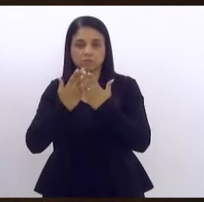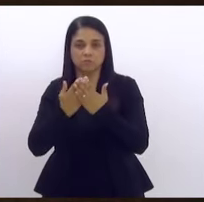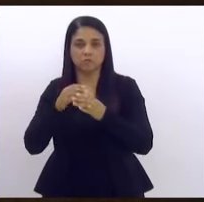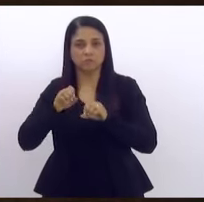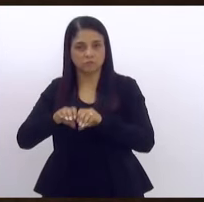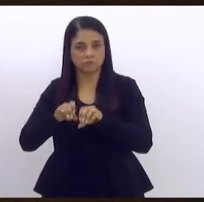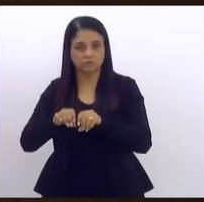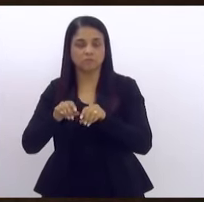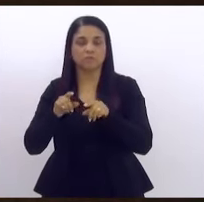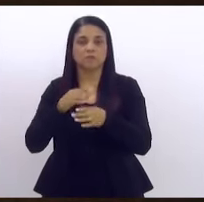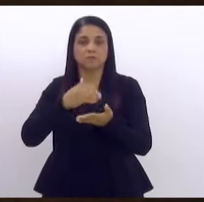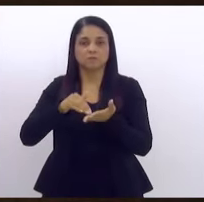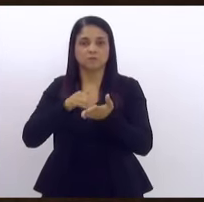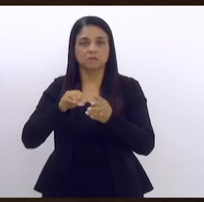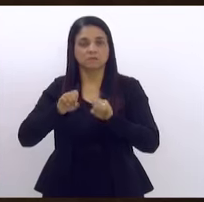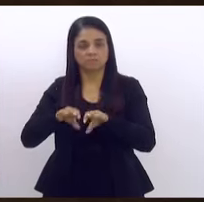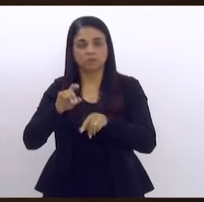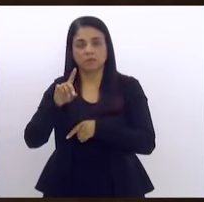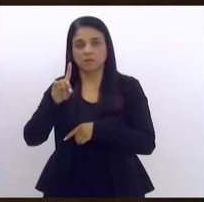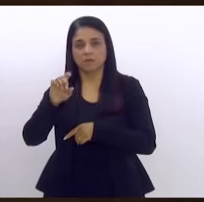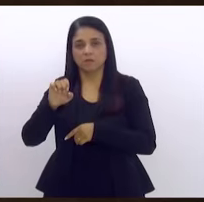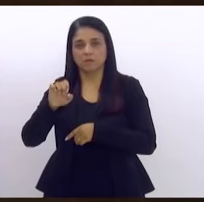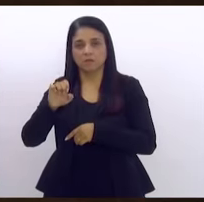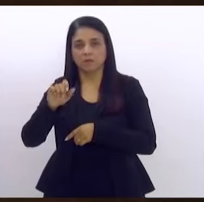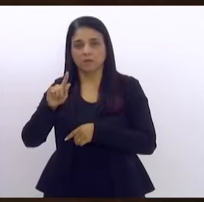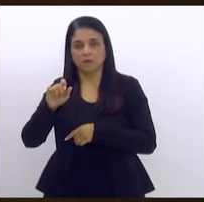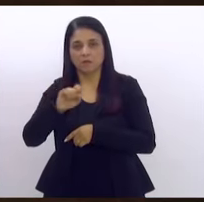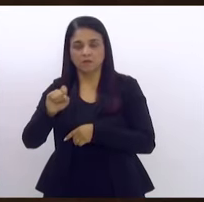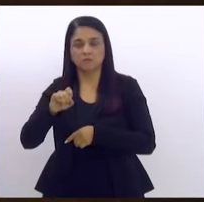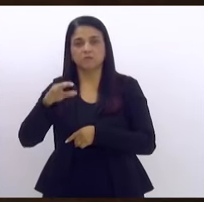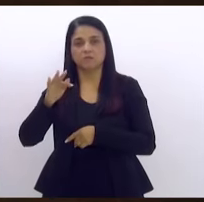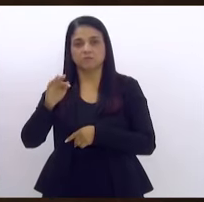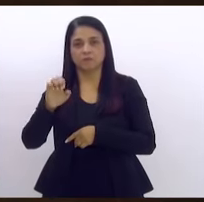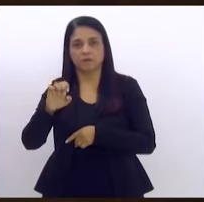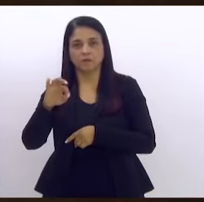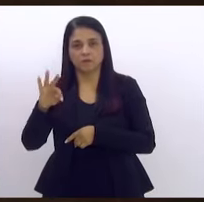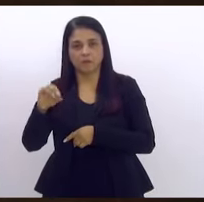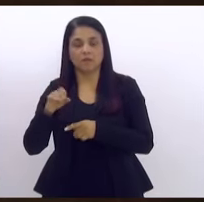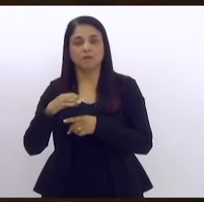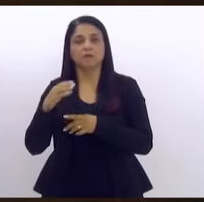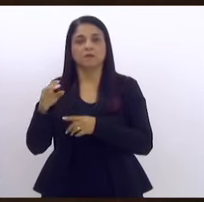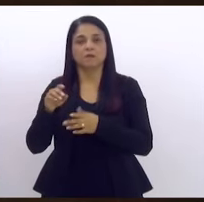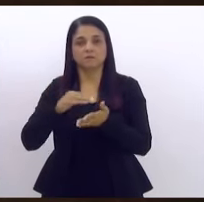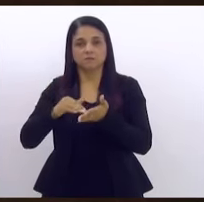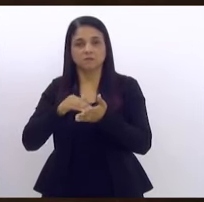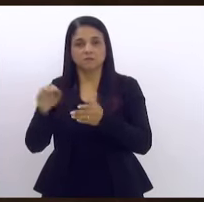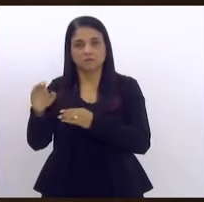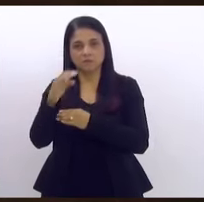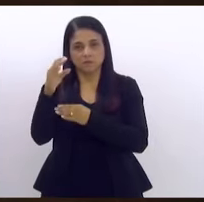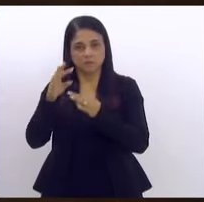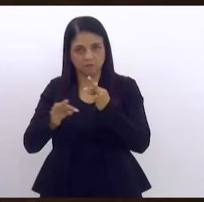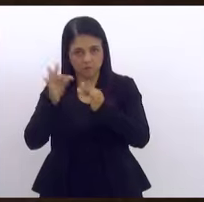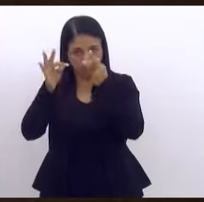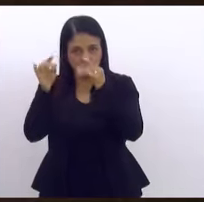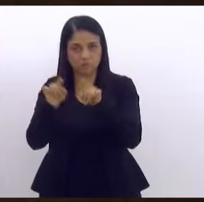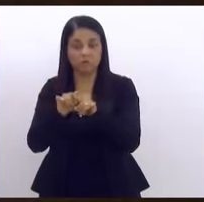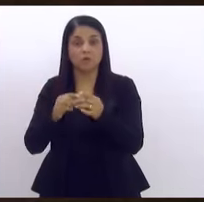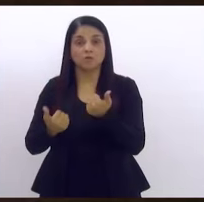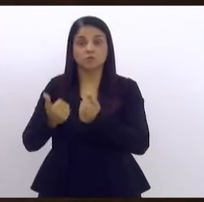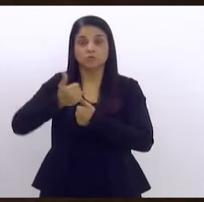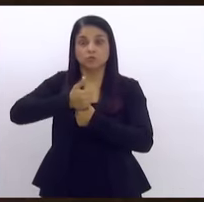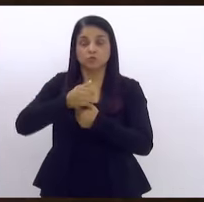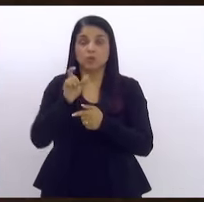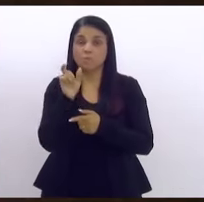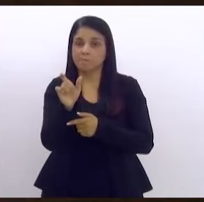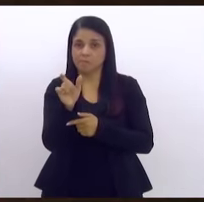Secretaria de Educação, incluindo o DEGAS, bem como FAETEC e Secretaria de Ciência e Tecnologia. E o último, presidente, é para substituir a